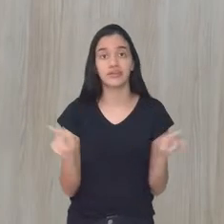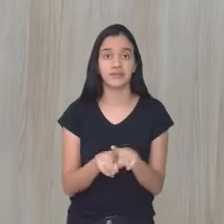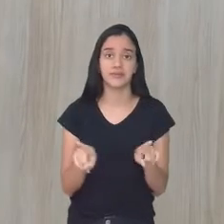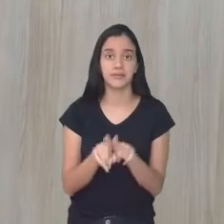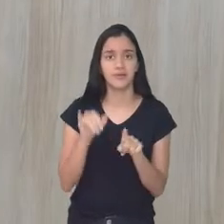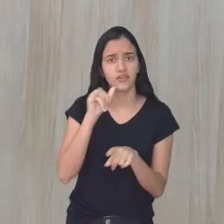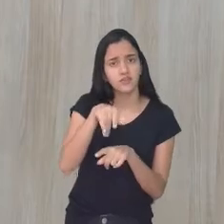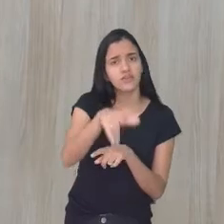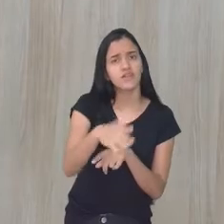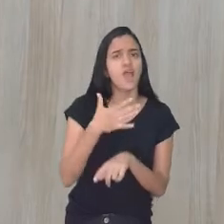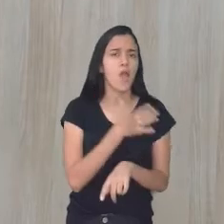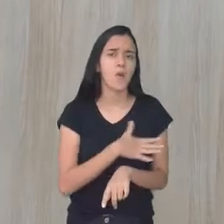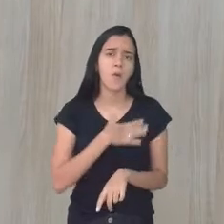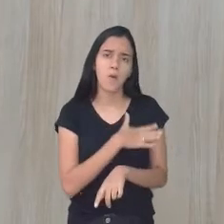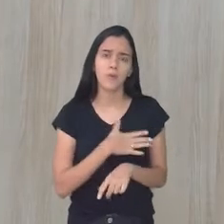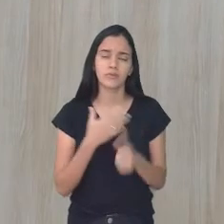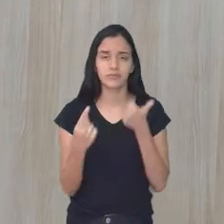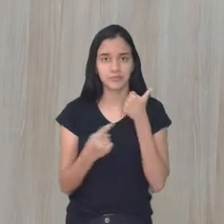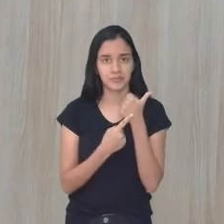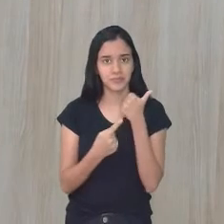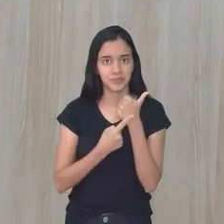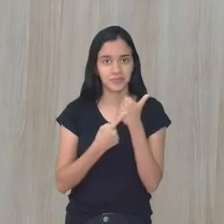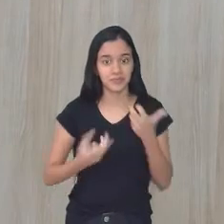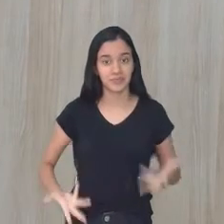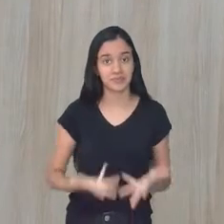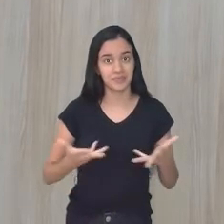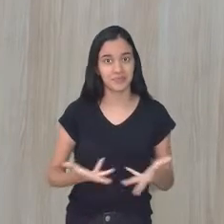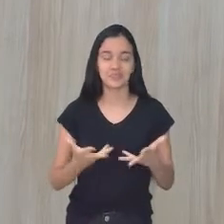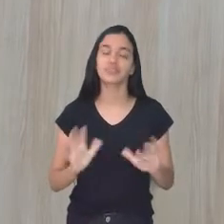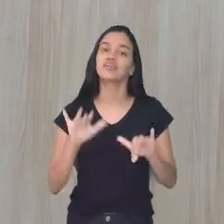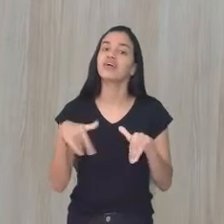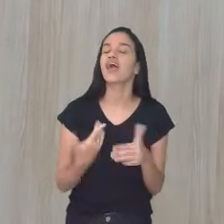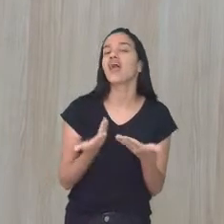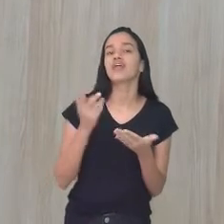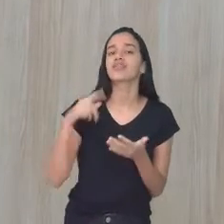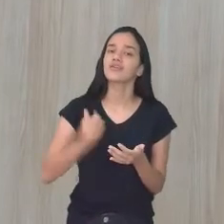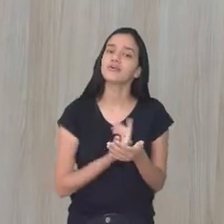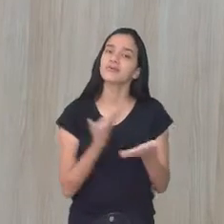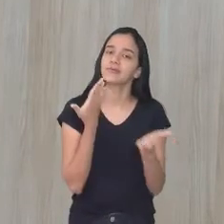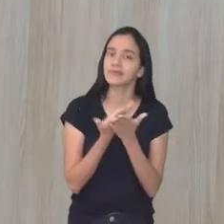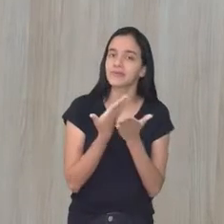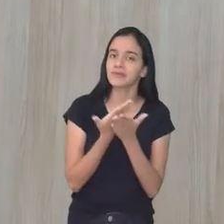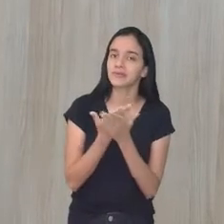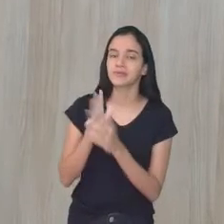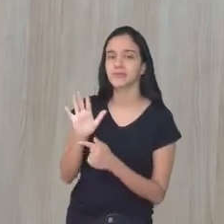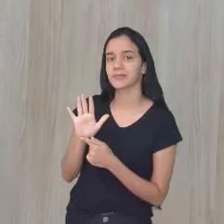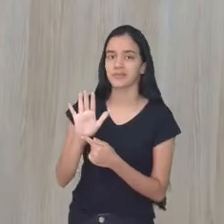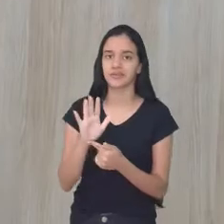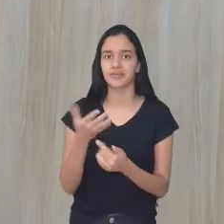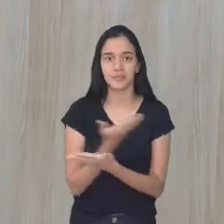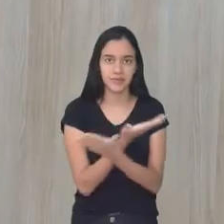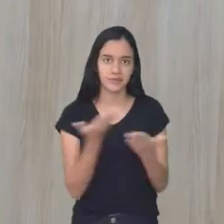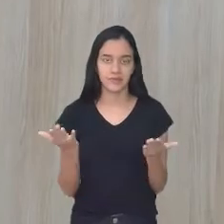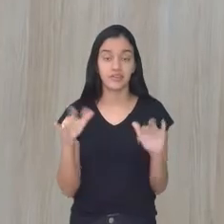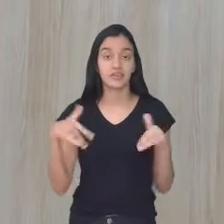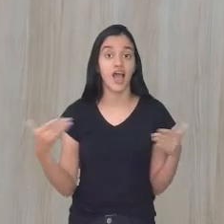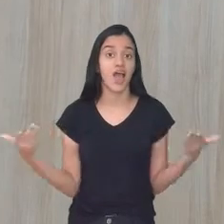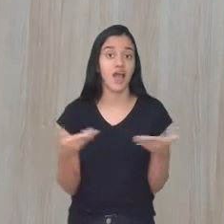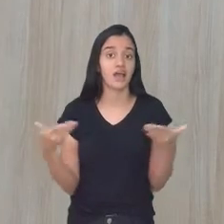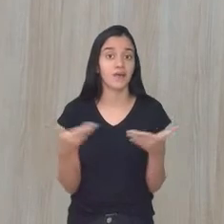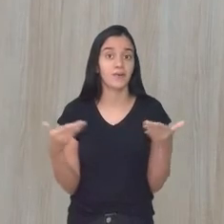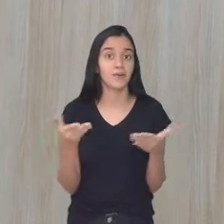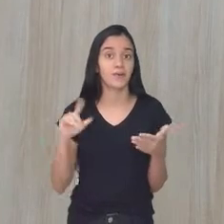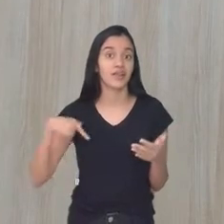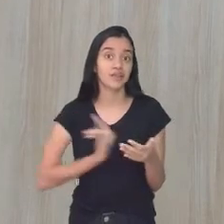gente, se estiverem gostando, dá um likezinho aí de incentivo. É assim que as nossas aulas são apresentadas para vocês. Agora, para